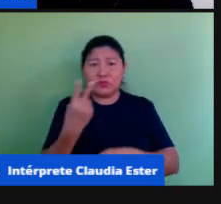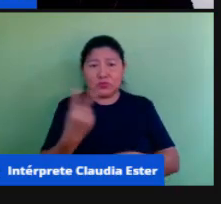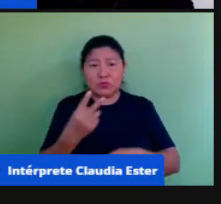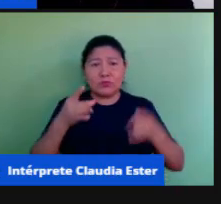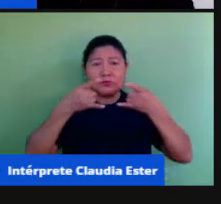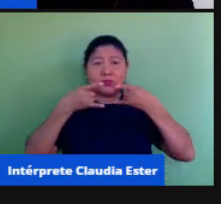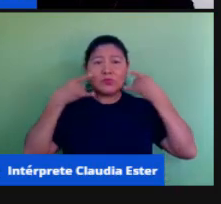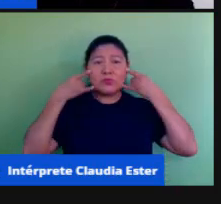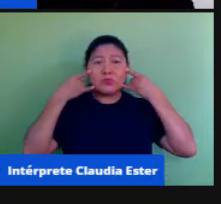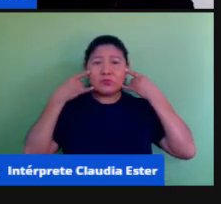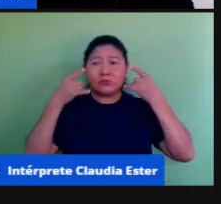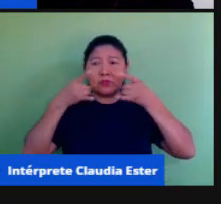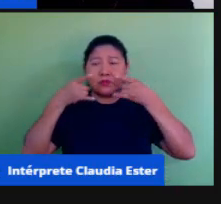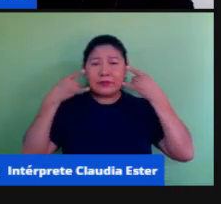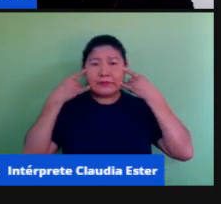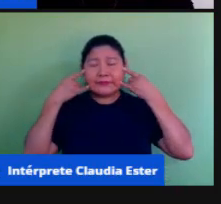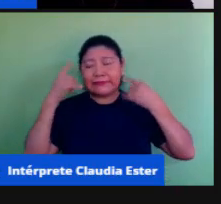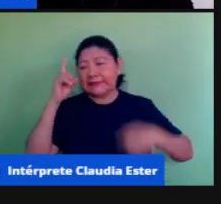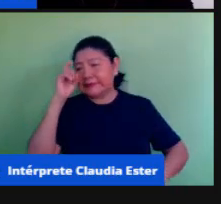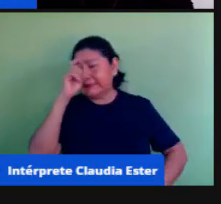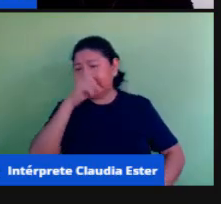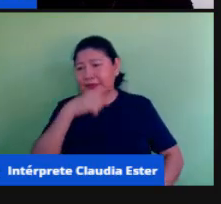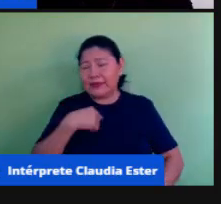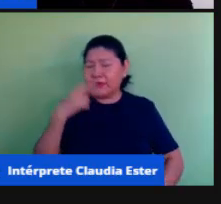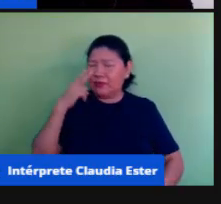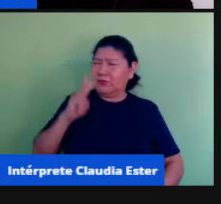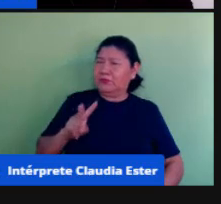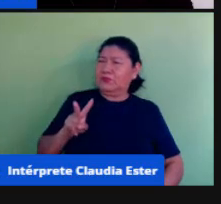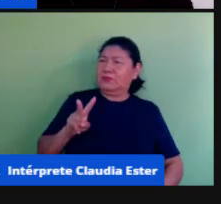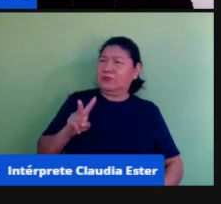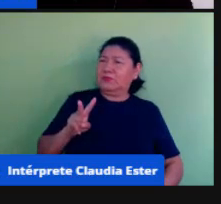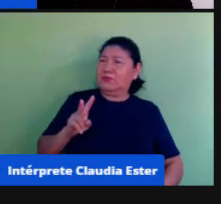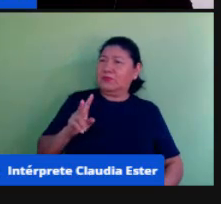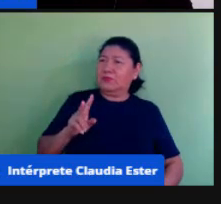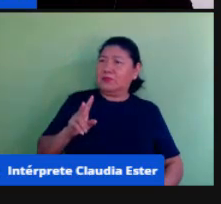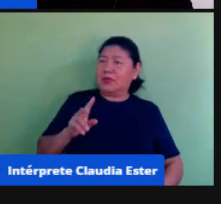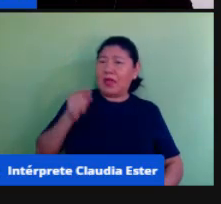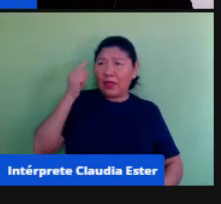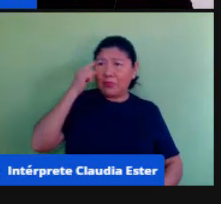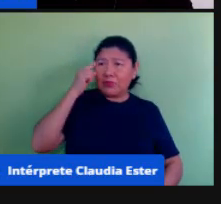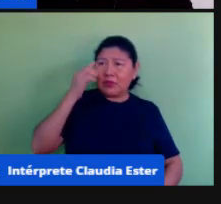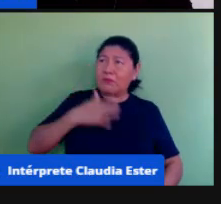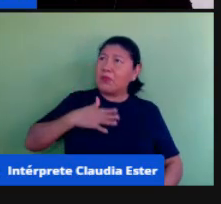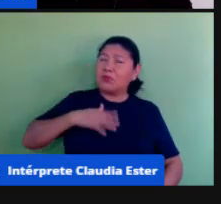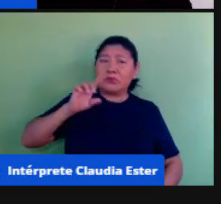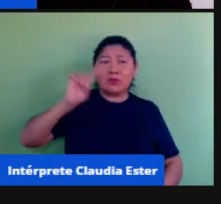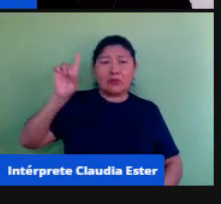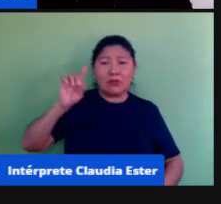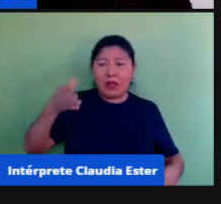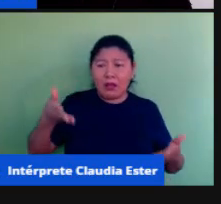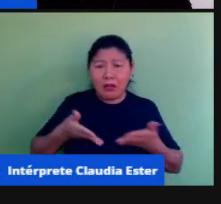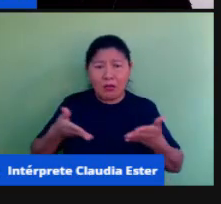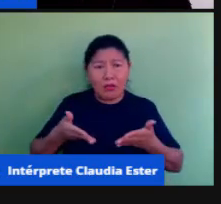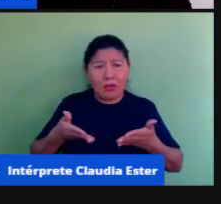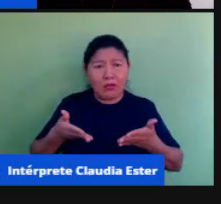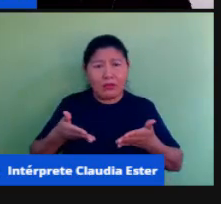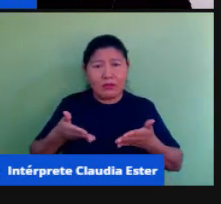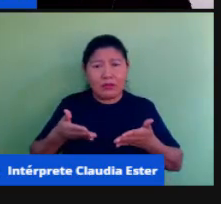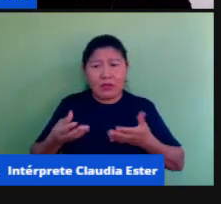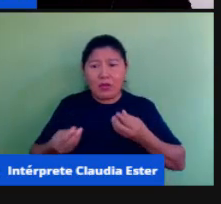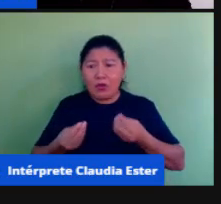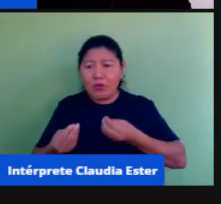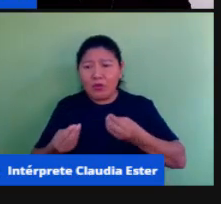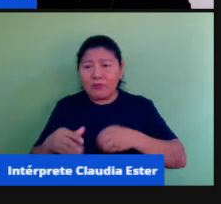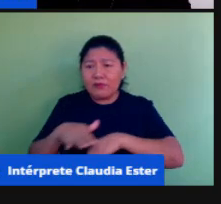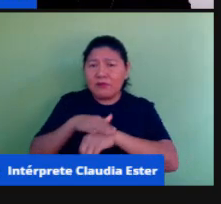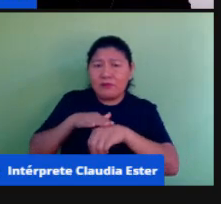máscara. De repente eu olhei e eu falei assim, meu Deus, e agora? Como que eu vou falar com essa